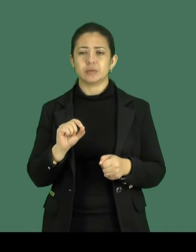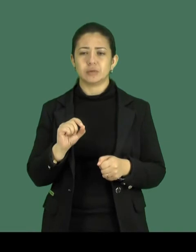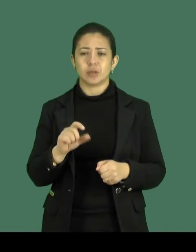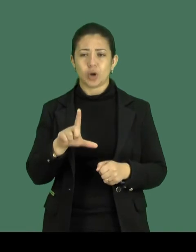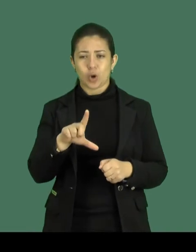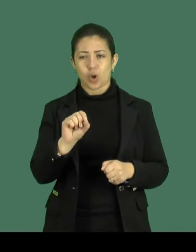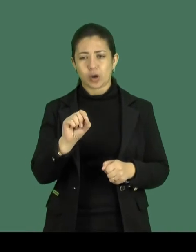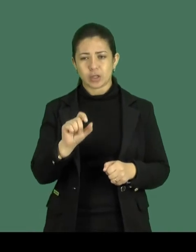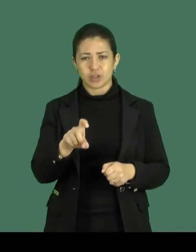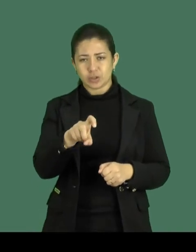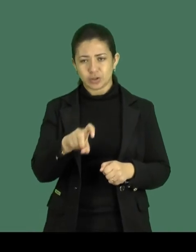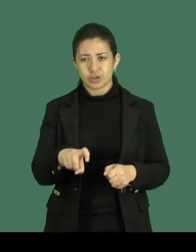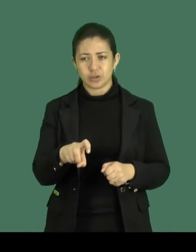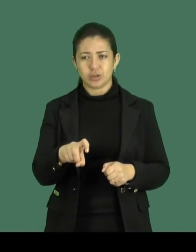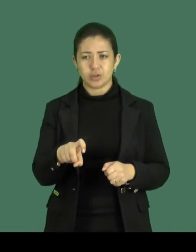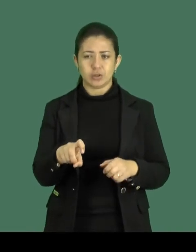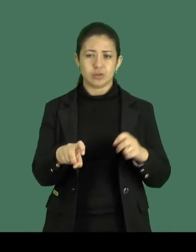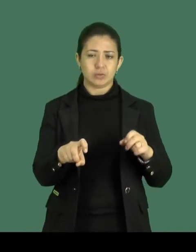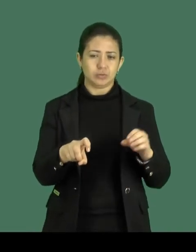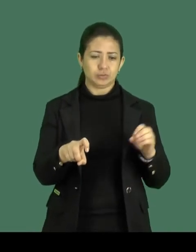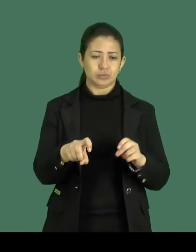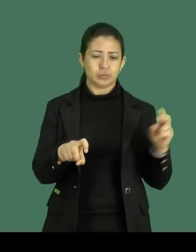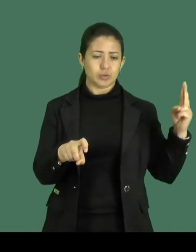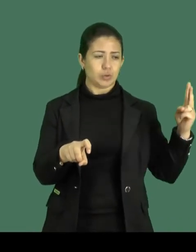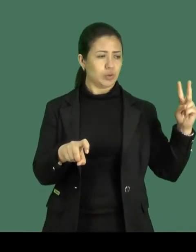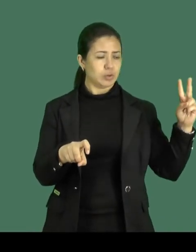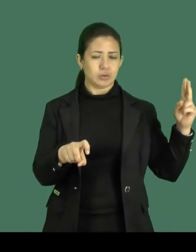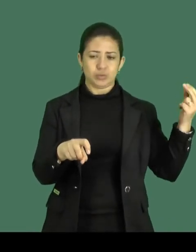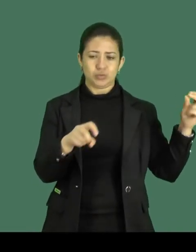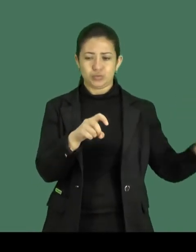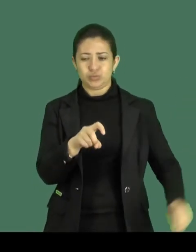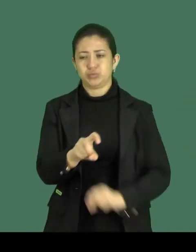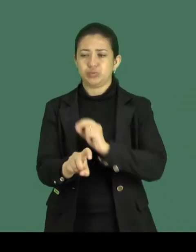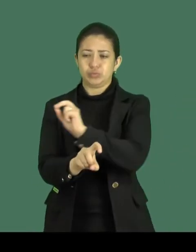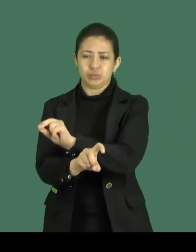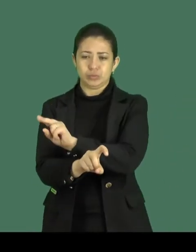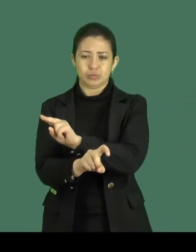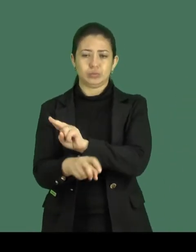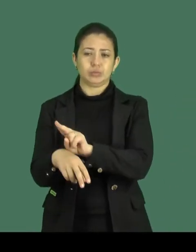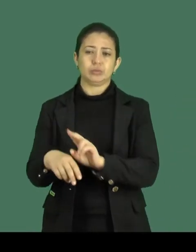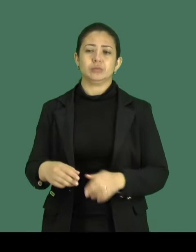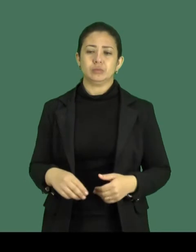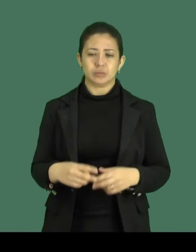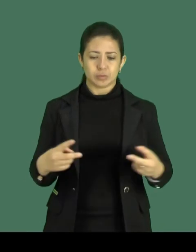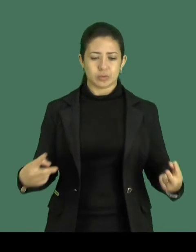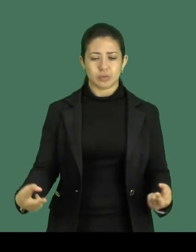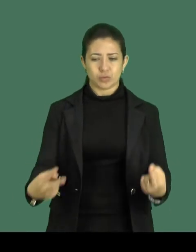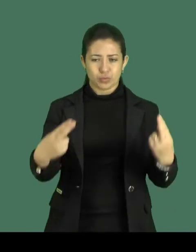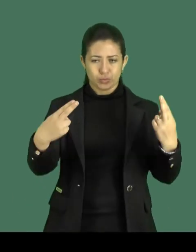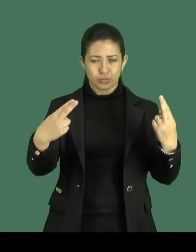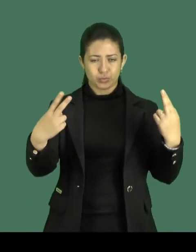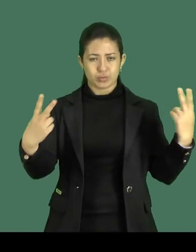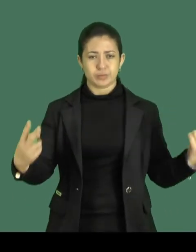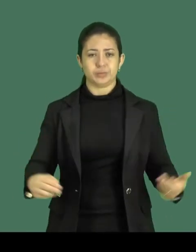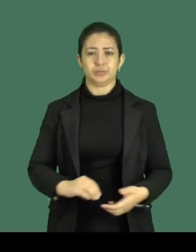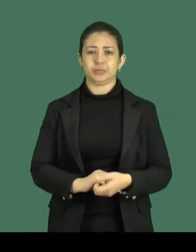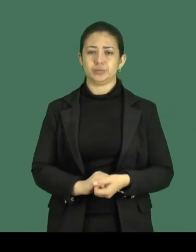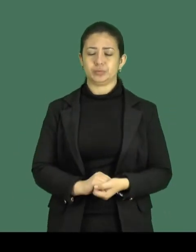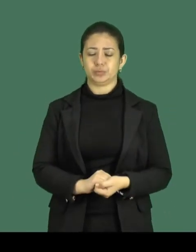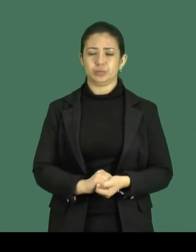lá como expoente, ó. 2 log de x é a mesma coisa que log de x ao quadrado. Aqui,